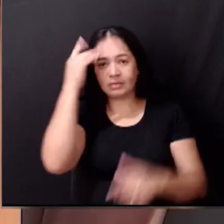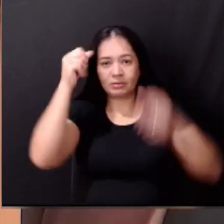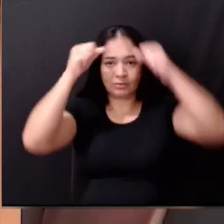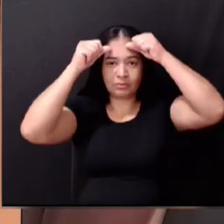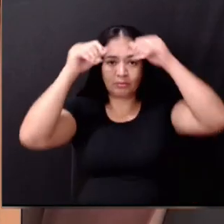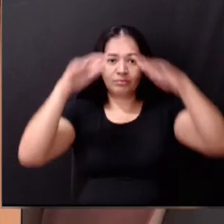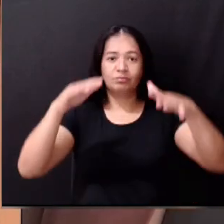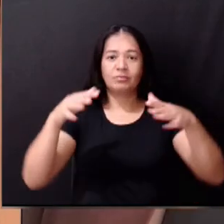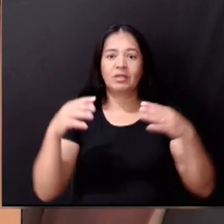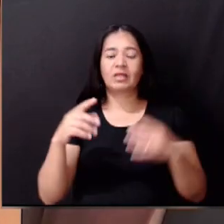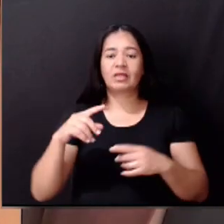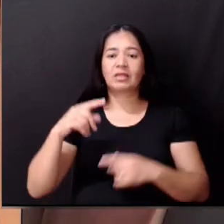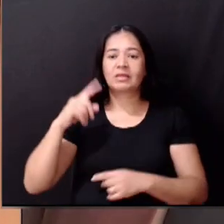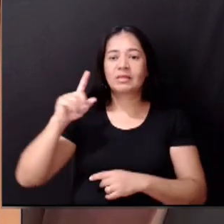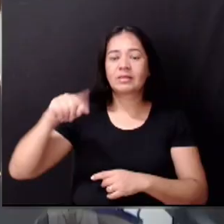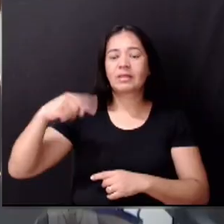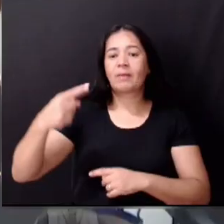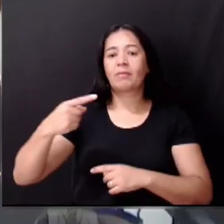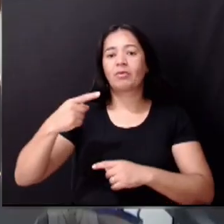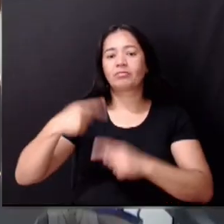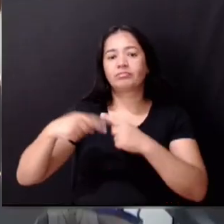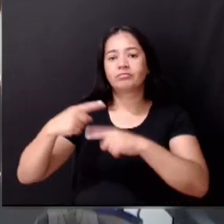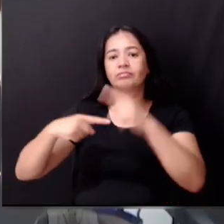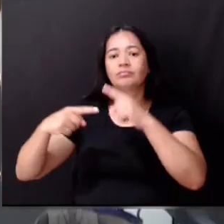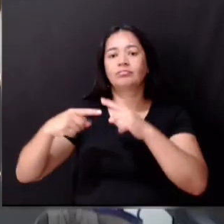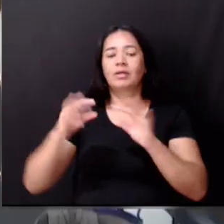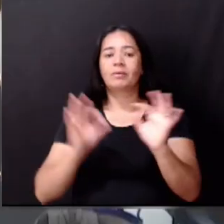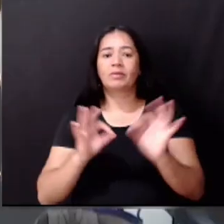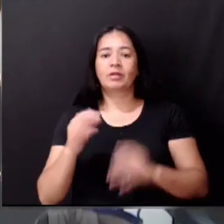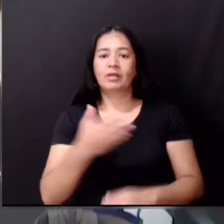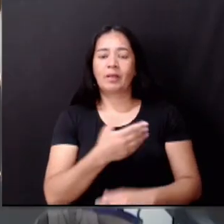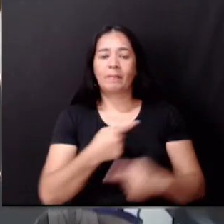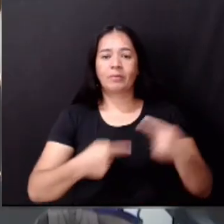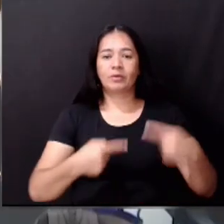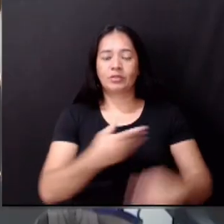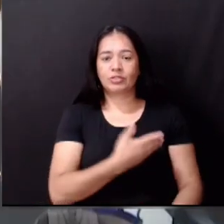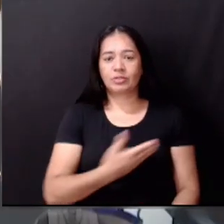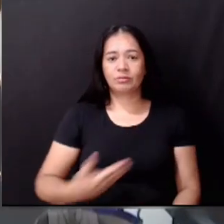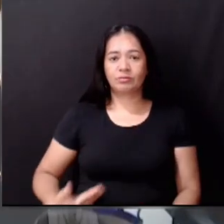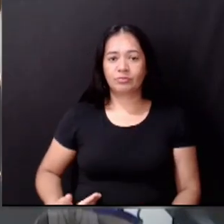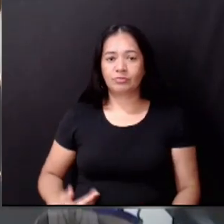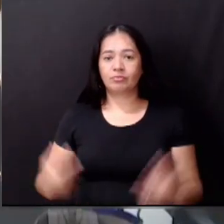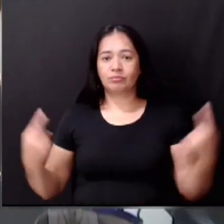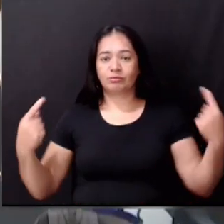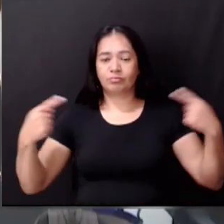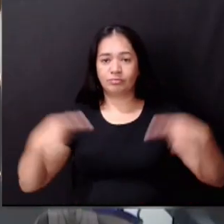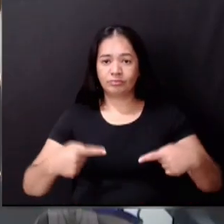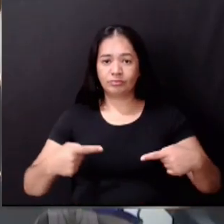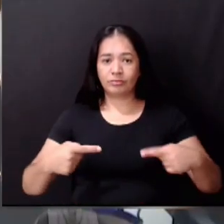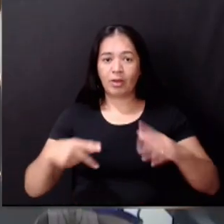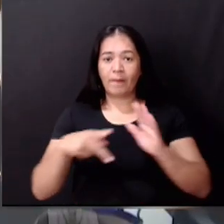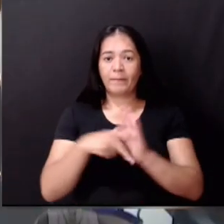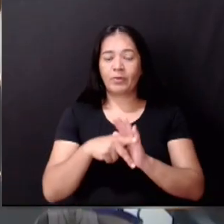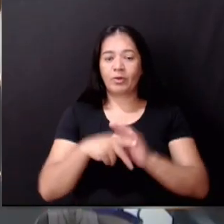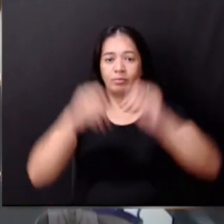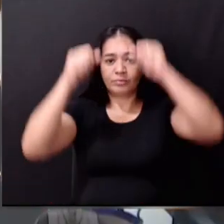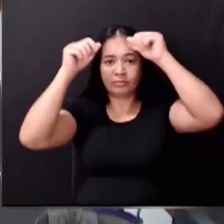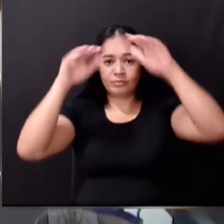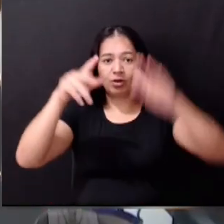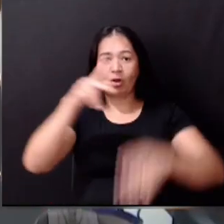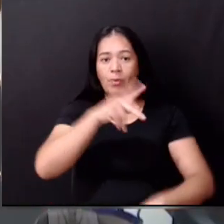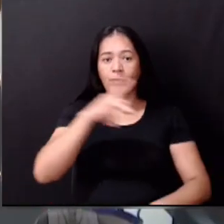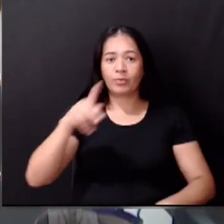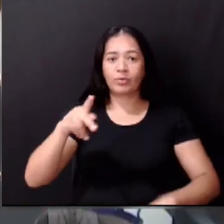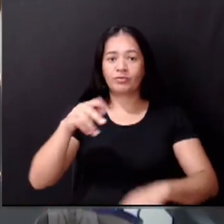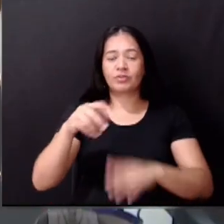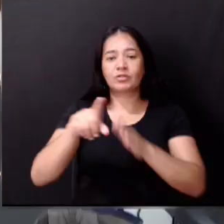desenvolver e aprimorar a política pública. Considerando os desafios do TEA, professor e pesquisador ressalta a importância